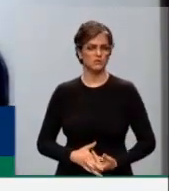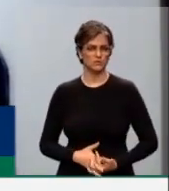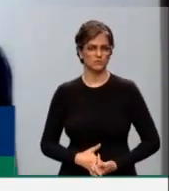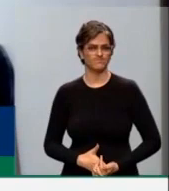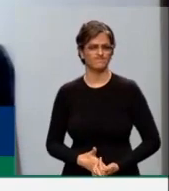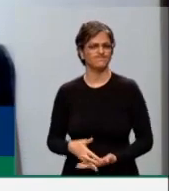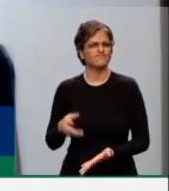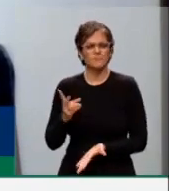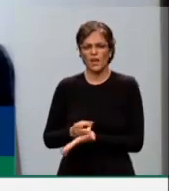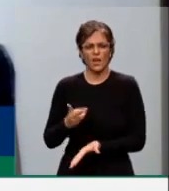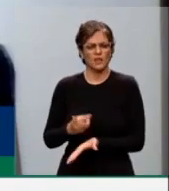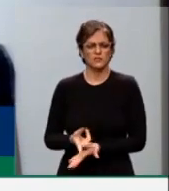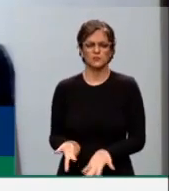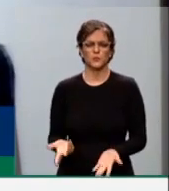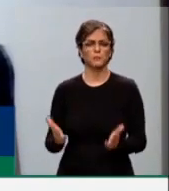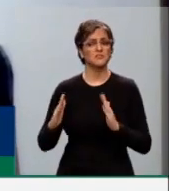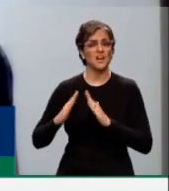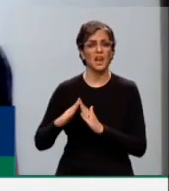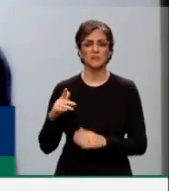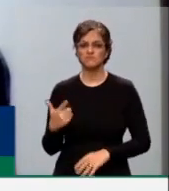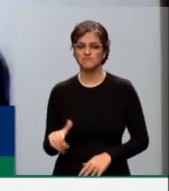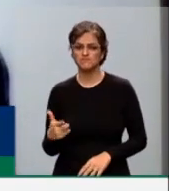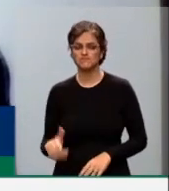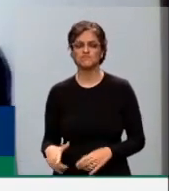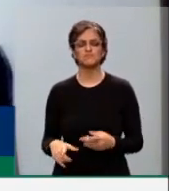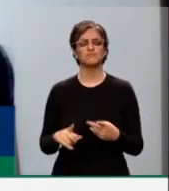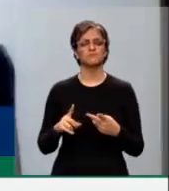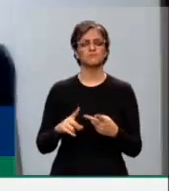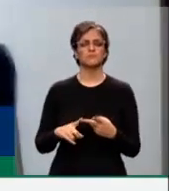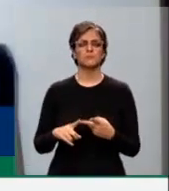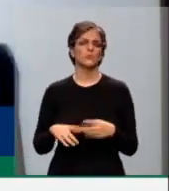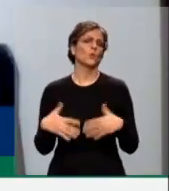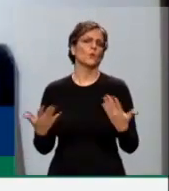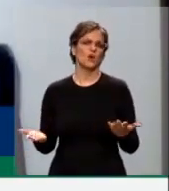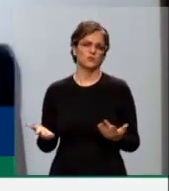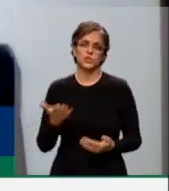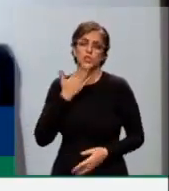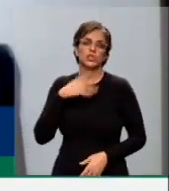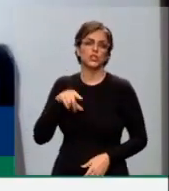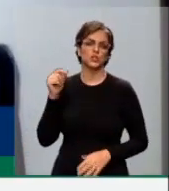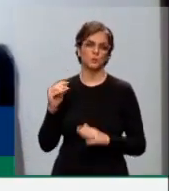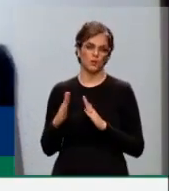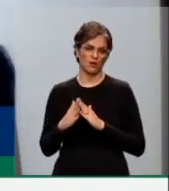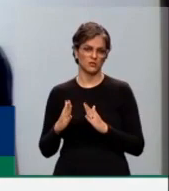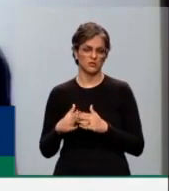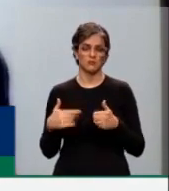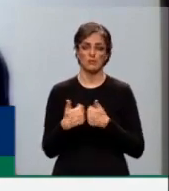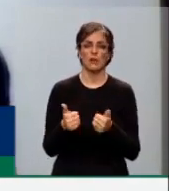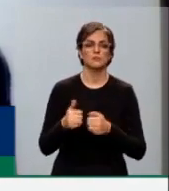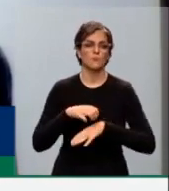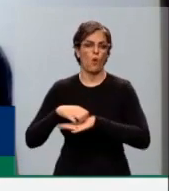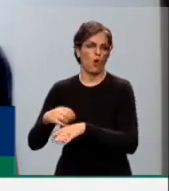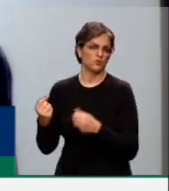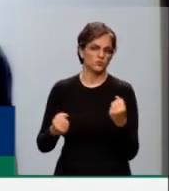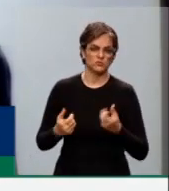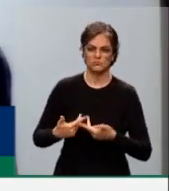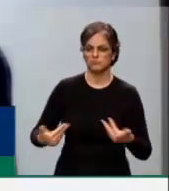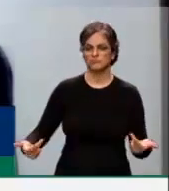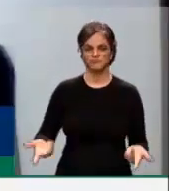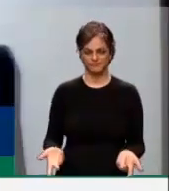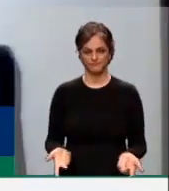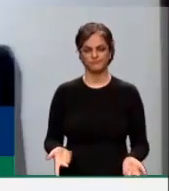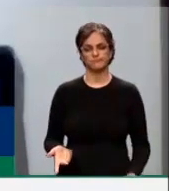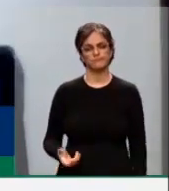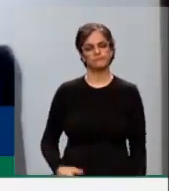de condições de moradia, em termos de condição de transporte. Então, a gente está falando de pessoas muitas vezes